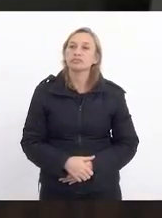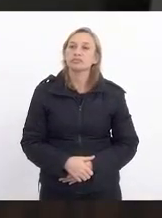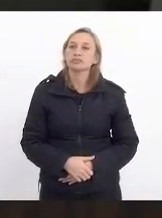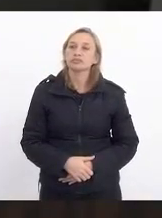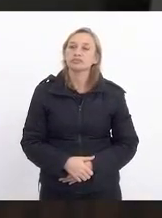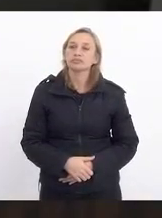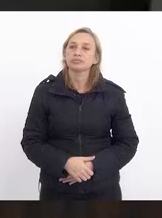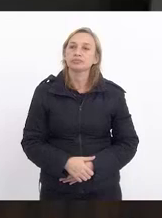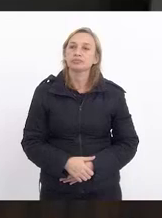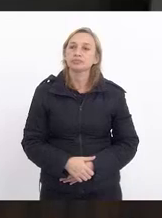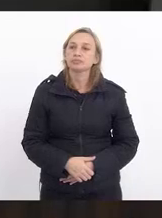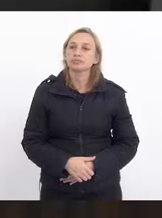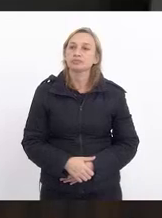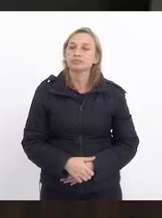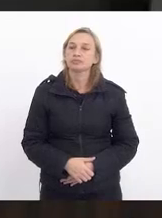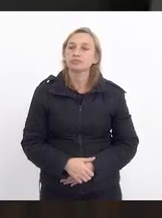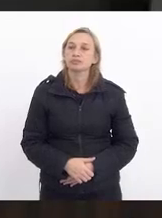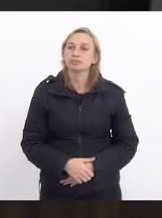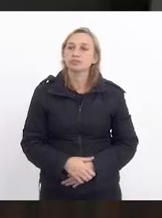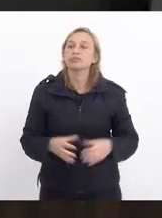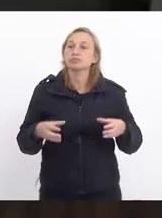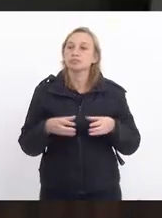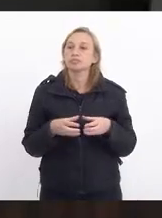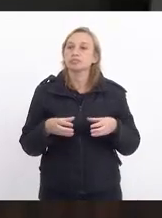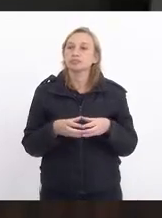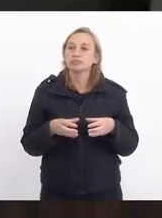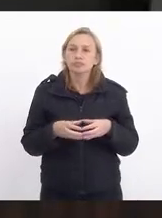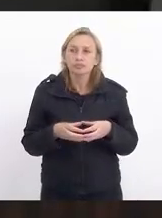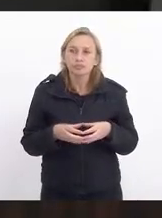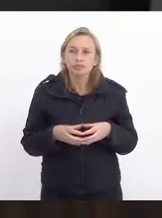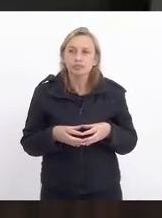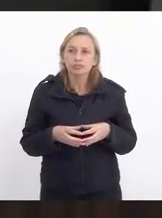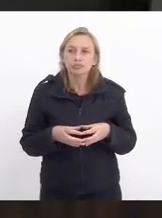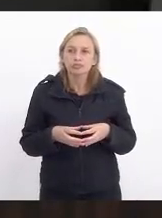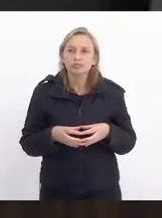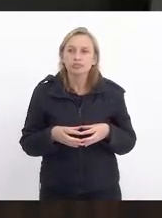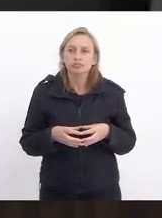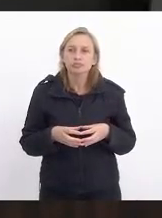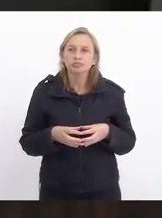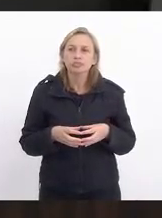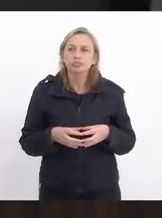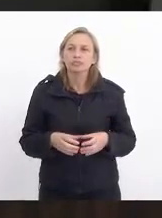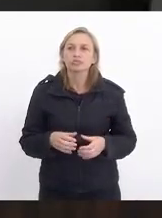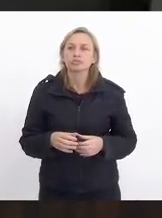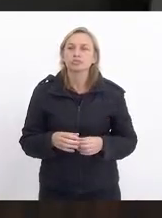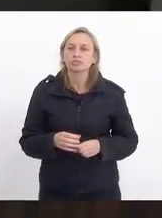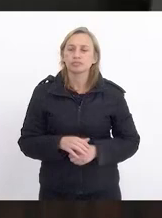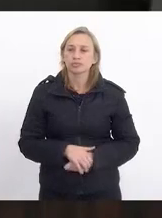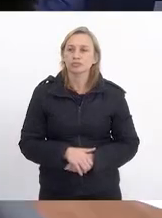e pela comissão de Economia Deputado waldeck Carneiro